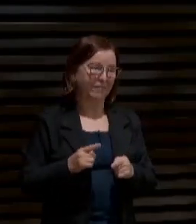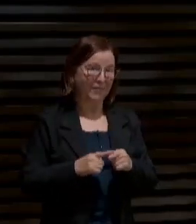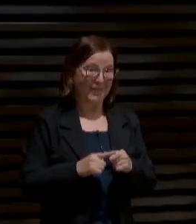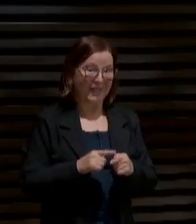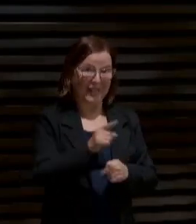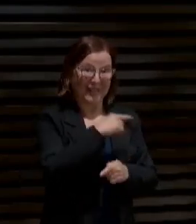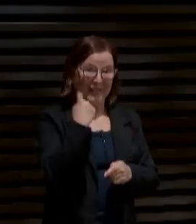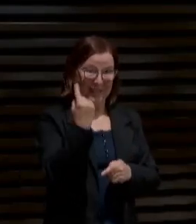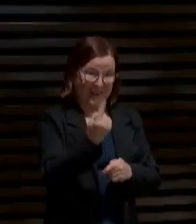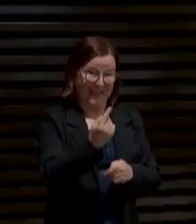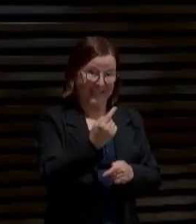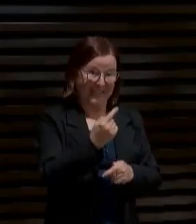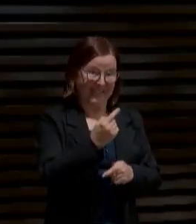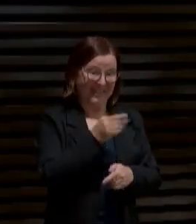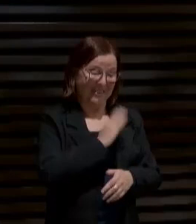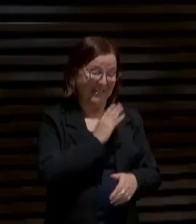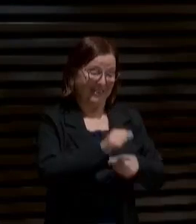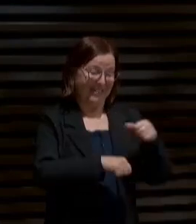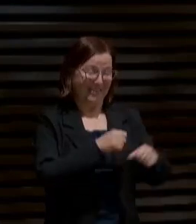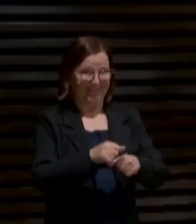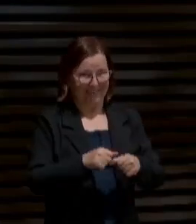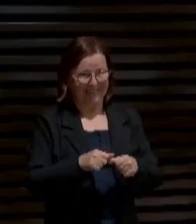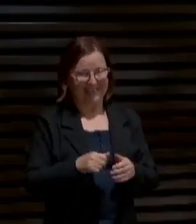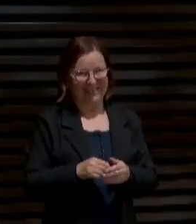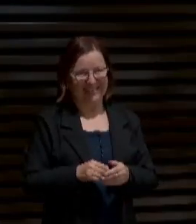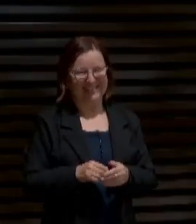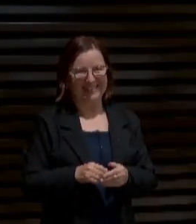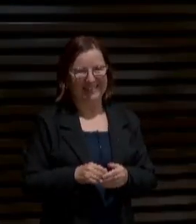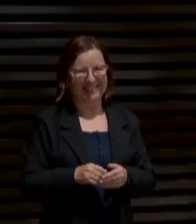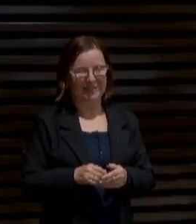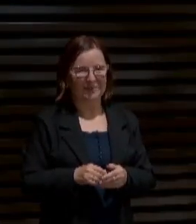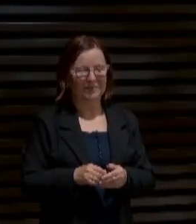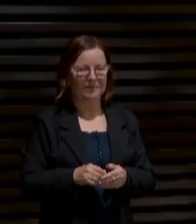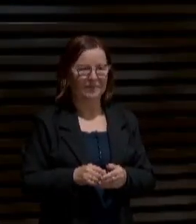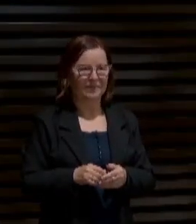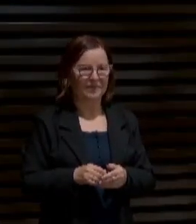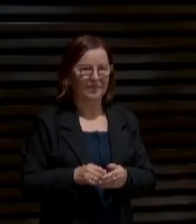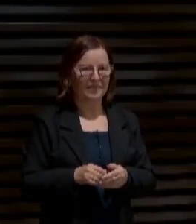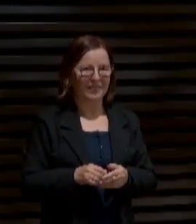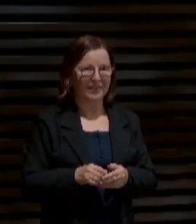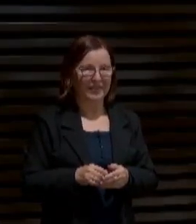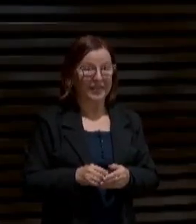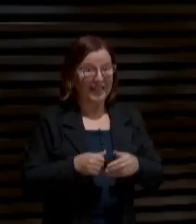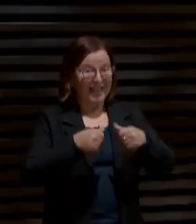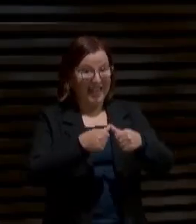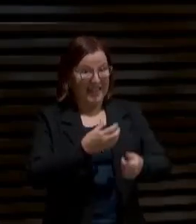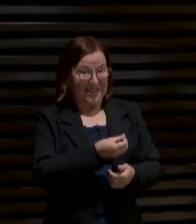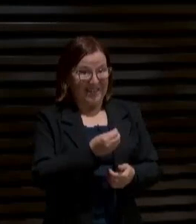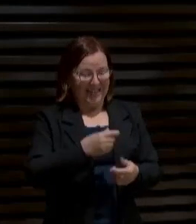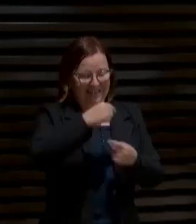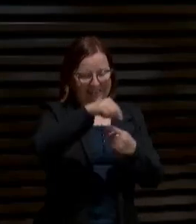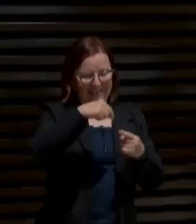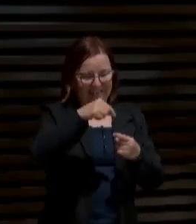essa semente incorruptível que é Cristo e ele é permanente meu irmão então essa vida de santificação ele é